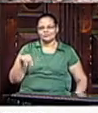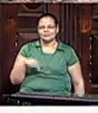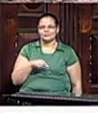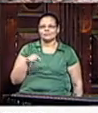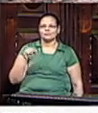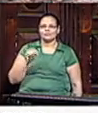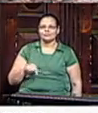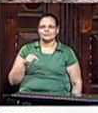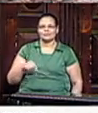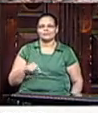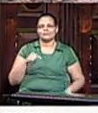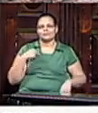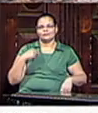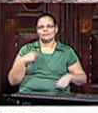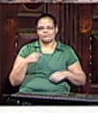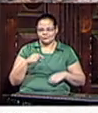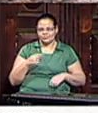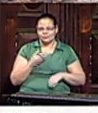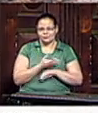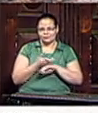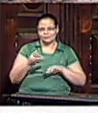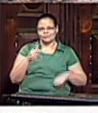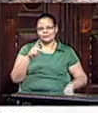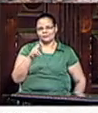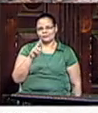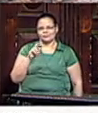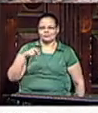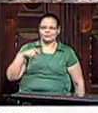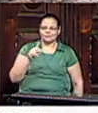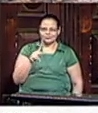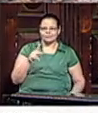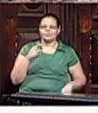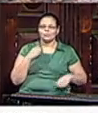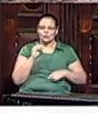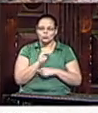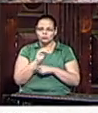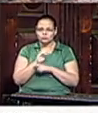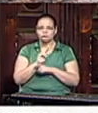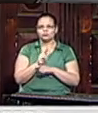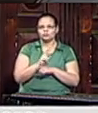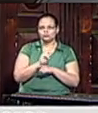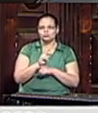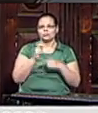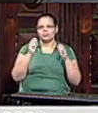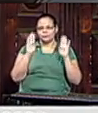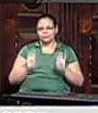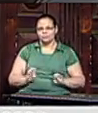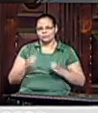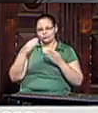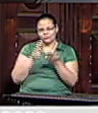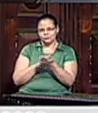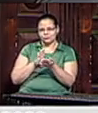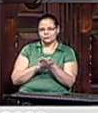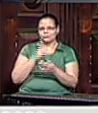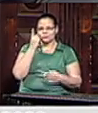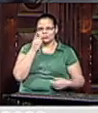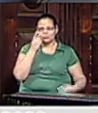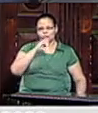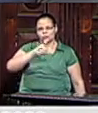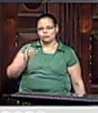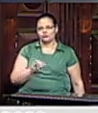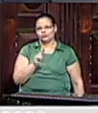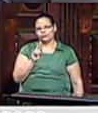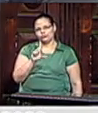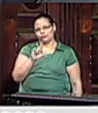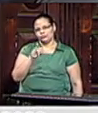parques estaduais vão ser realmente bem cuidados. Obrigado a todos. Parabéns, deputado doutor Julianelli. Para a declaração de